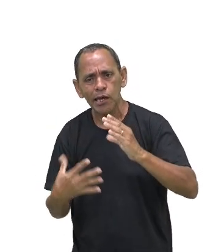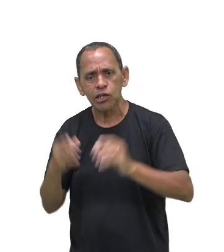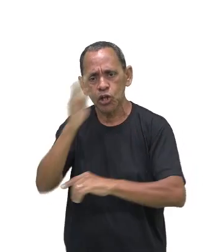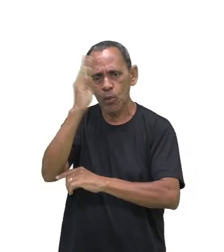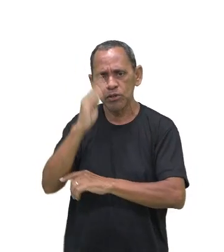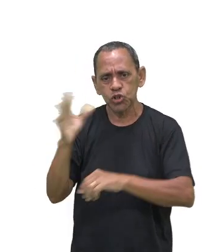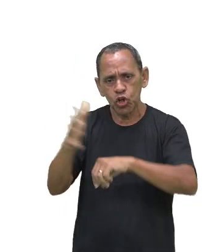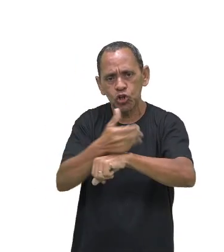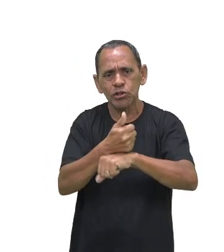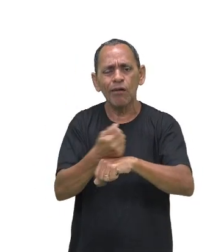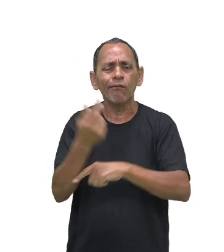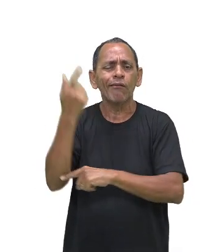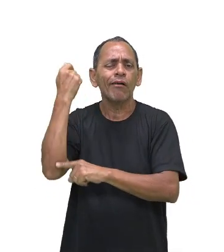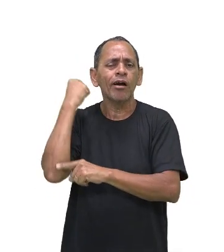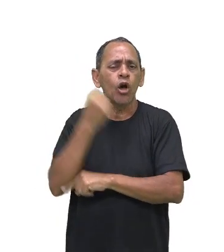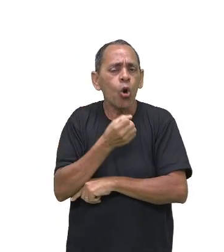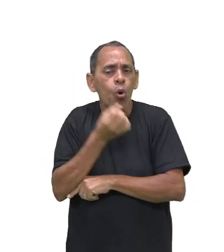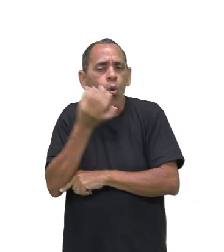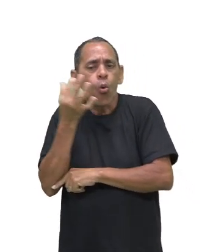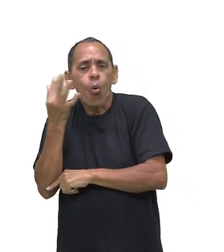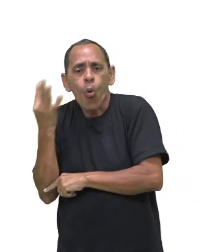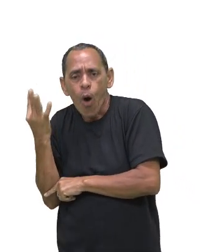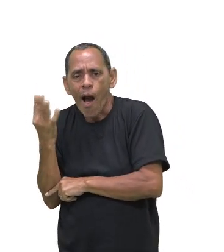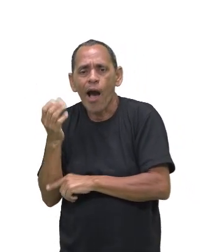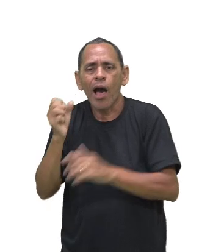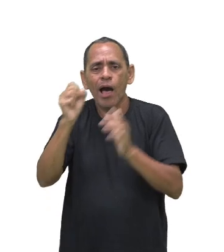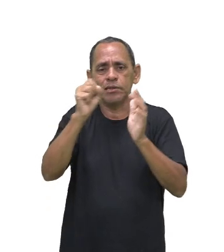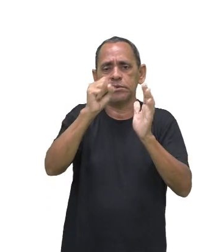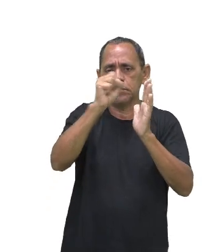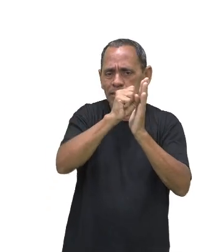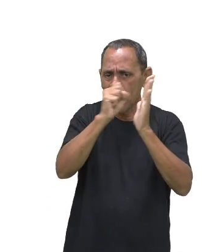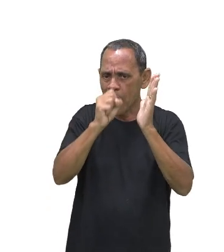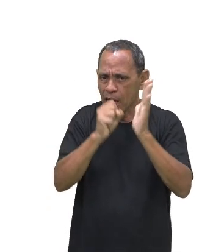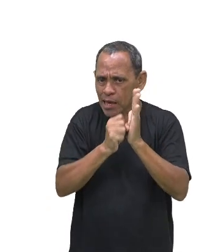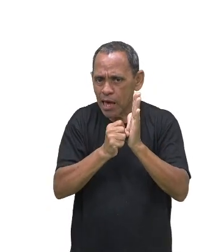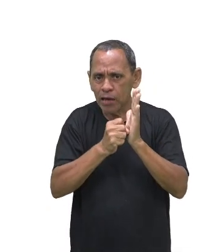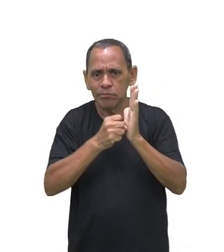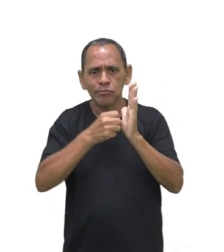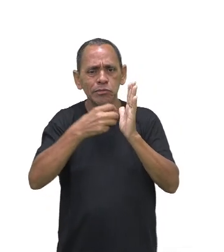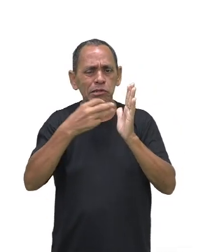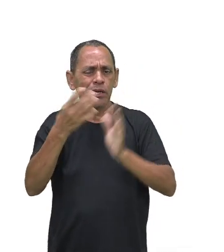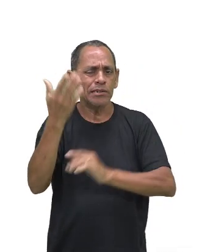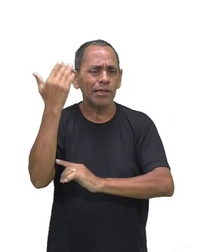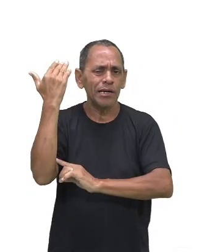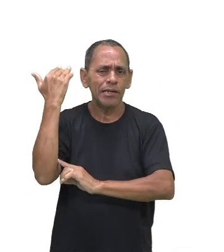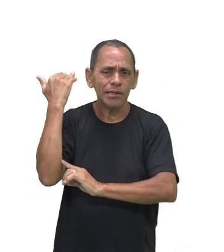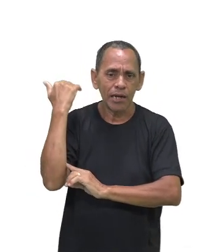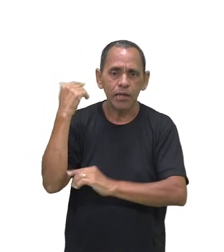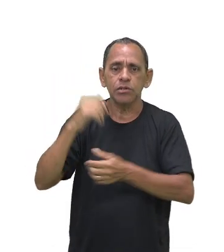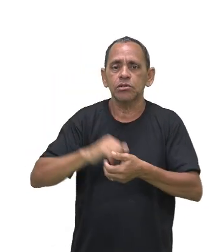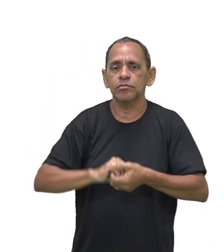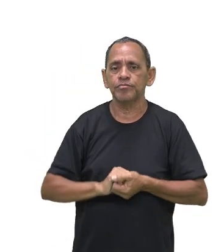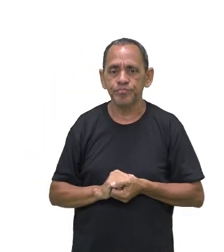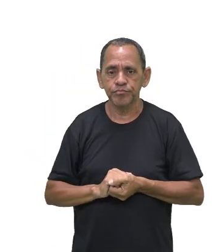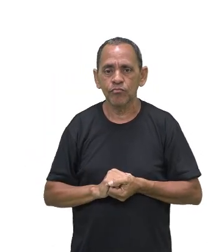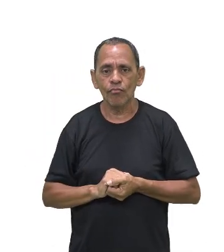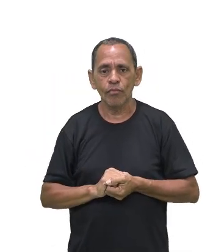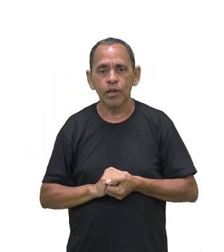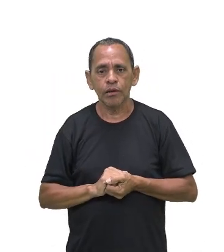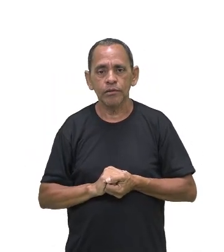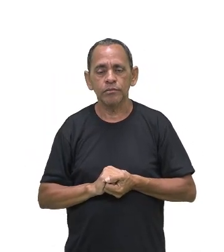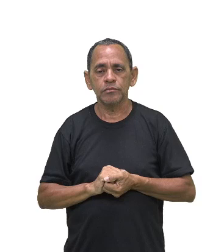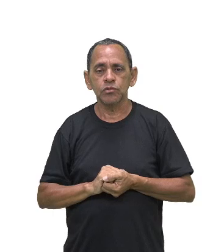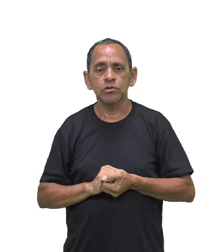atrás, porque isso foi um processo e teve um sentido, e que se balanceia e se